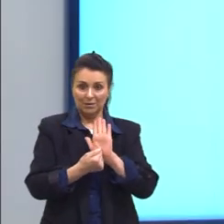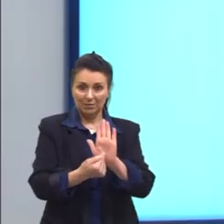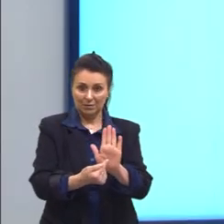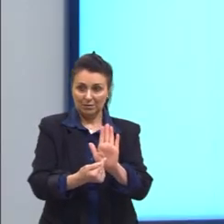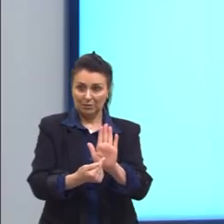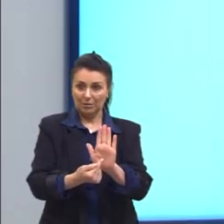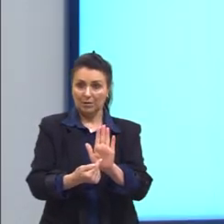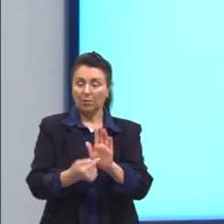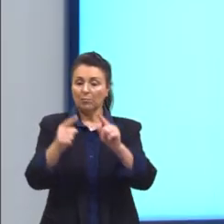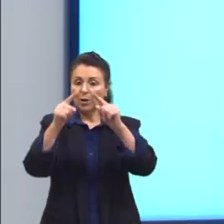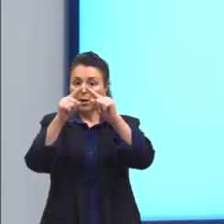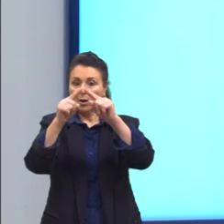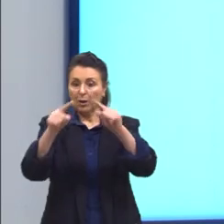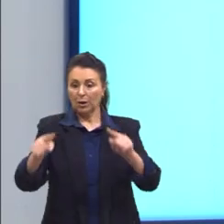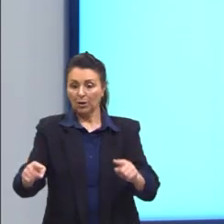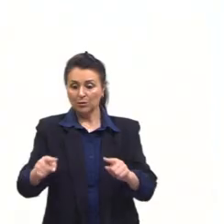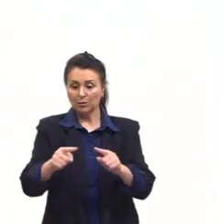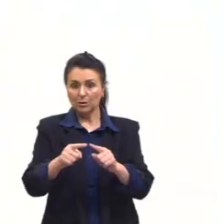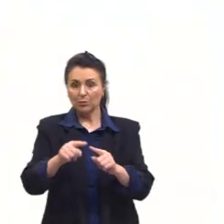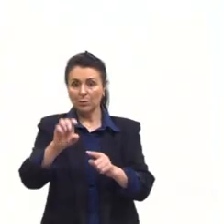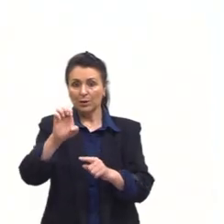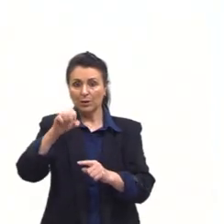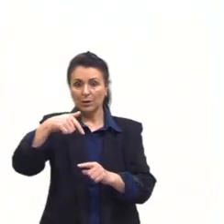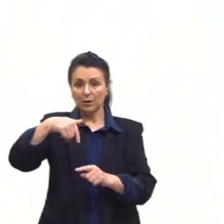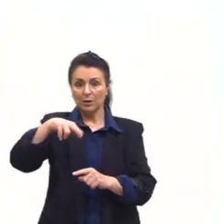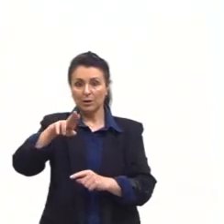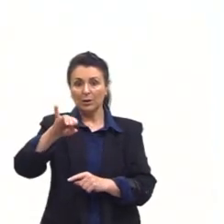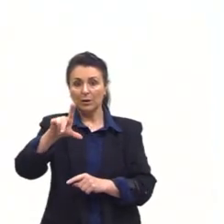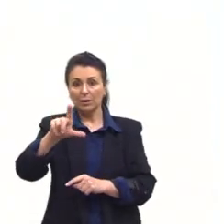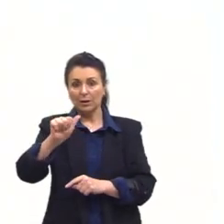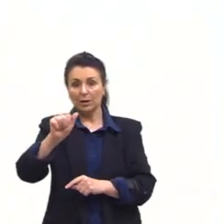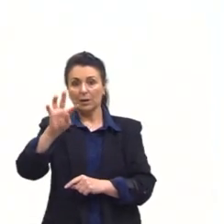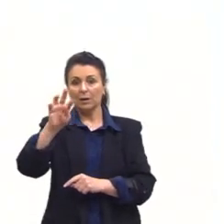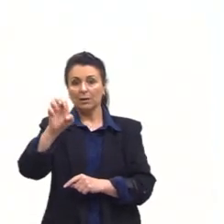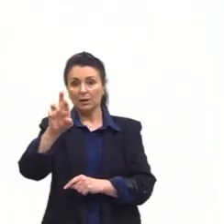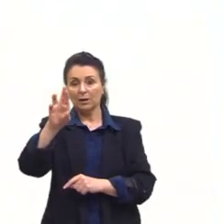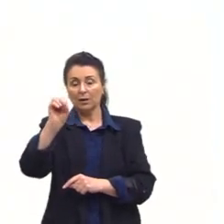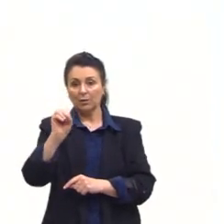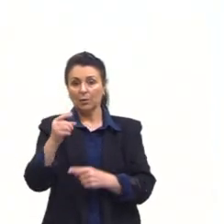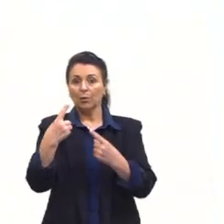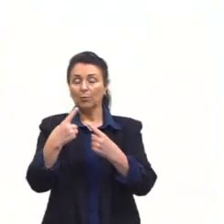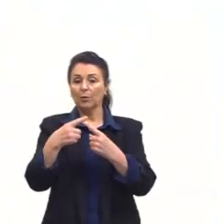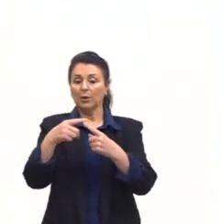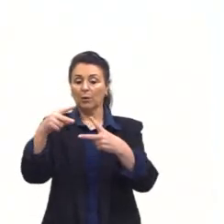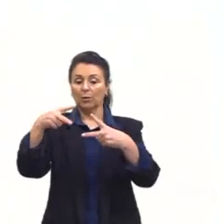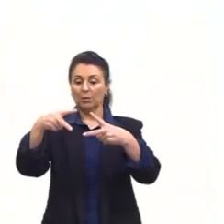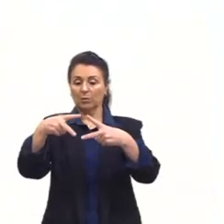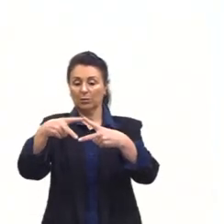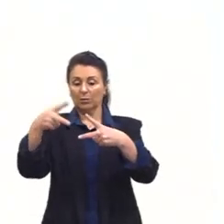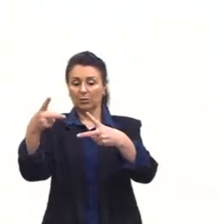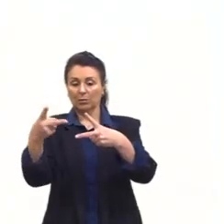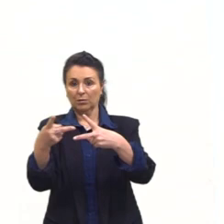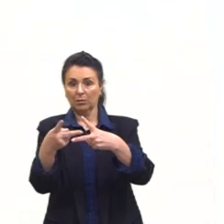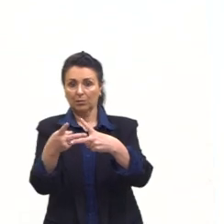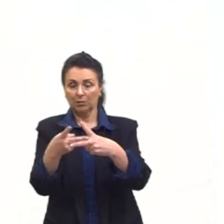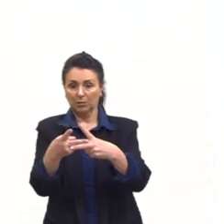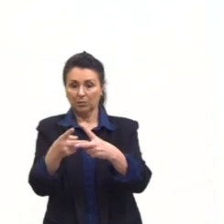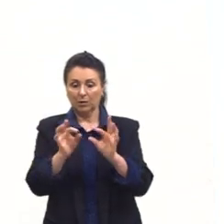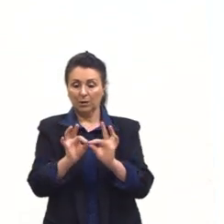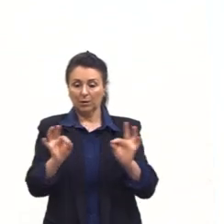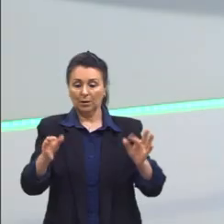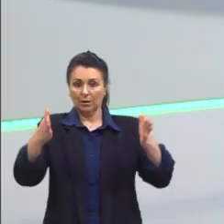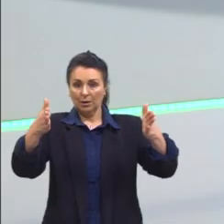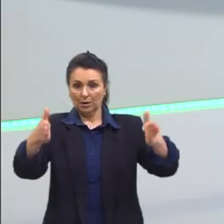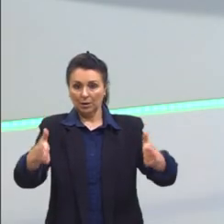é de um triângulo equilátero né porque o nosso tetraedro possui todas as arestas da base